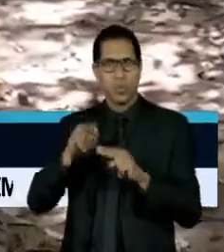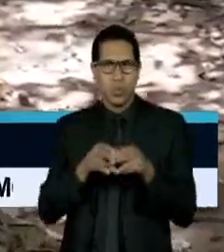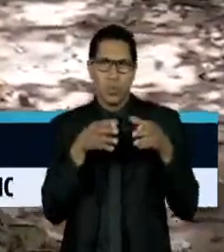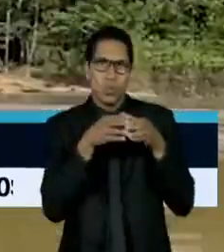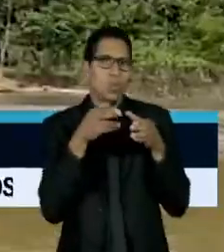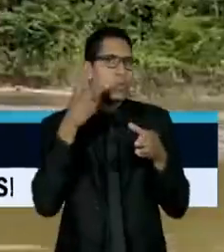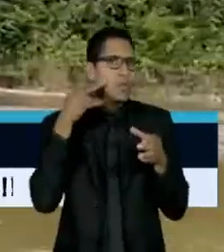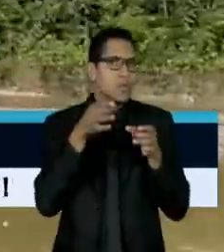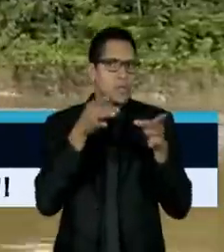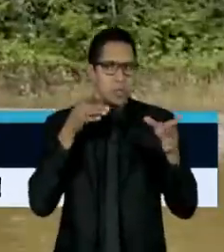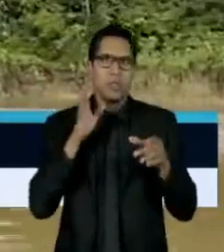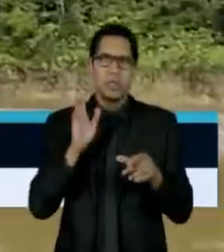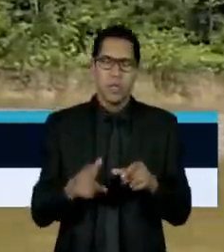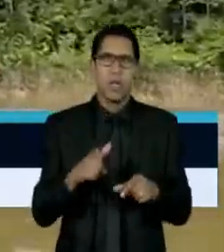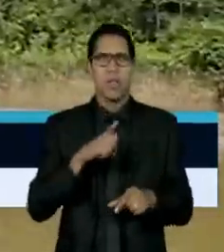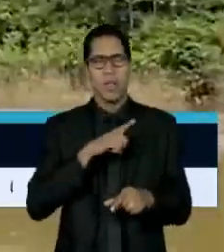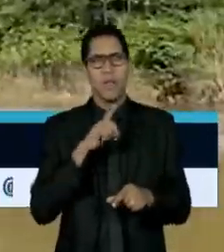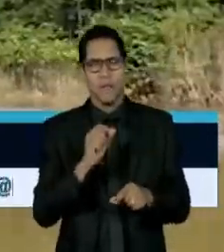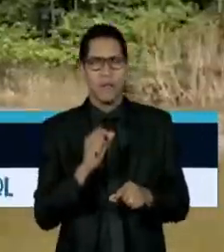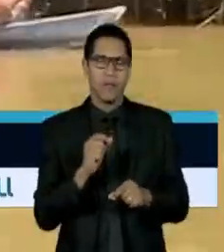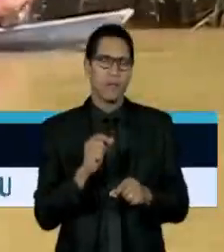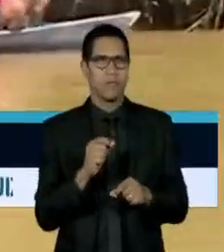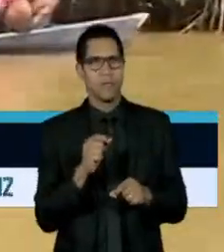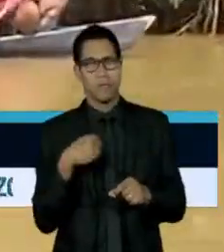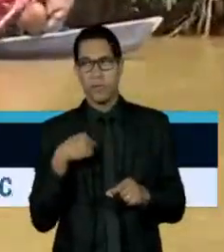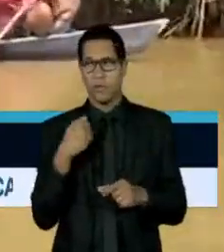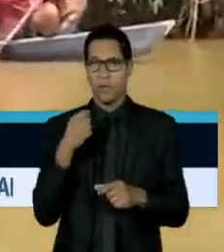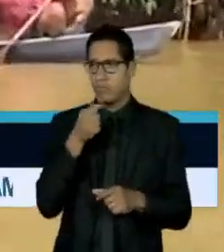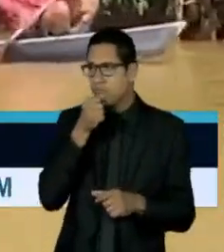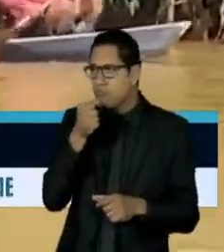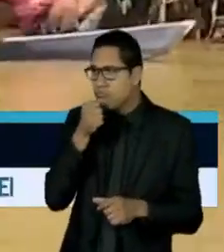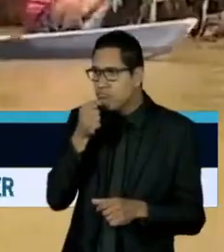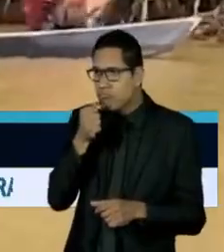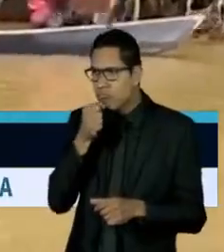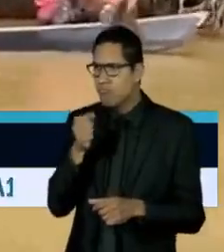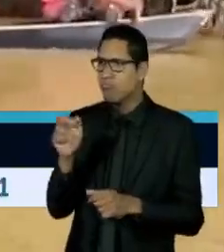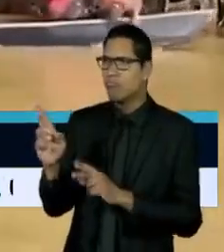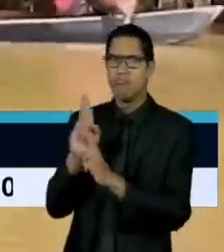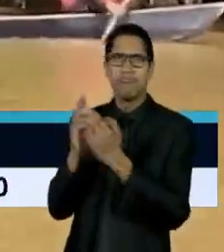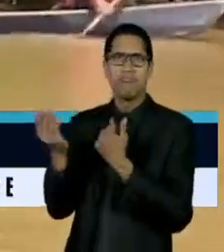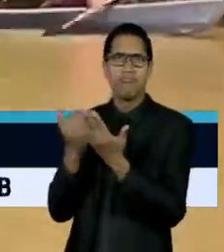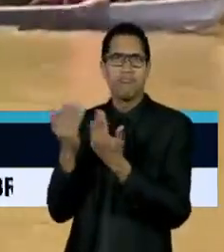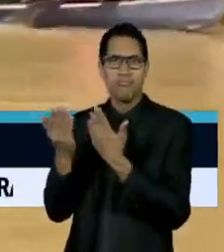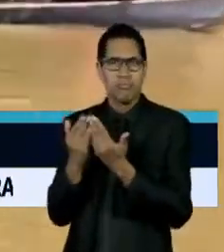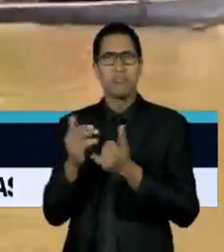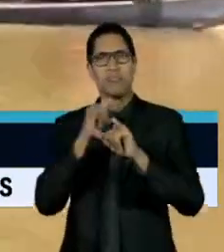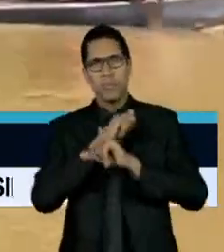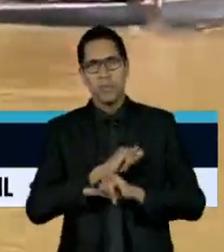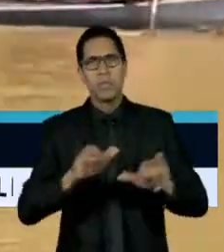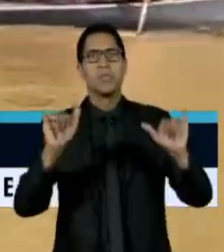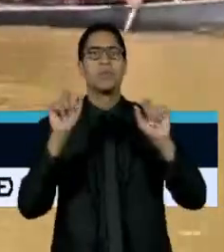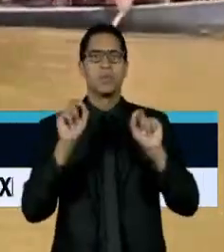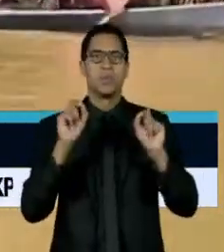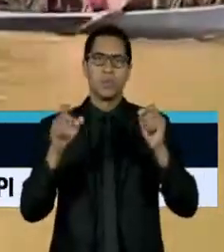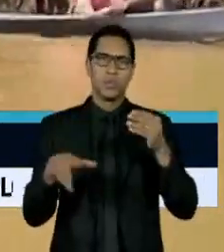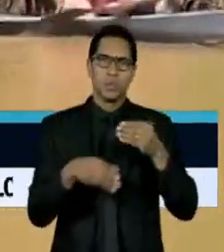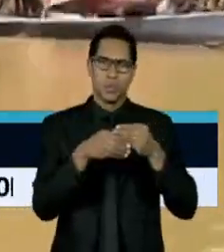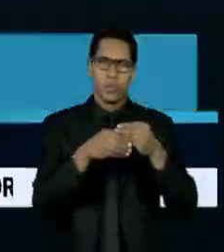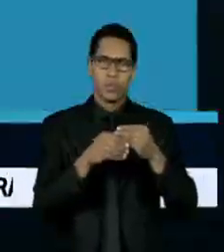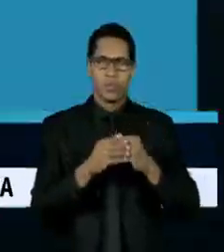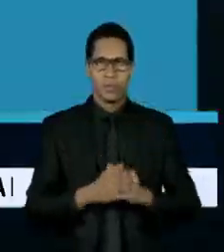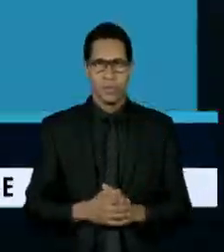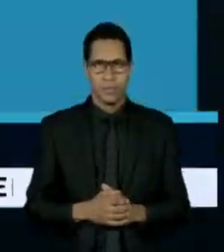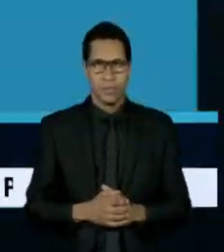indígenas responderam ao convite para a entrevista nesta reportagem, reiterando a nota lançada à imprensa, onde